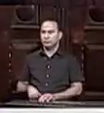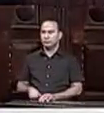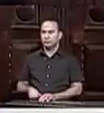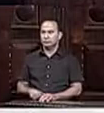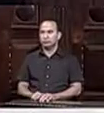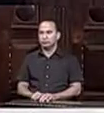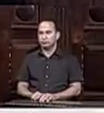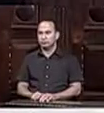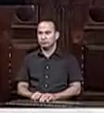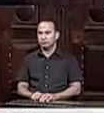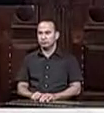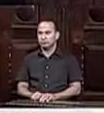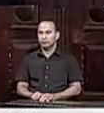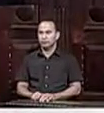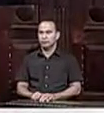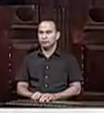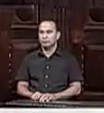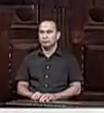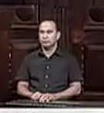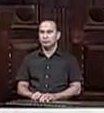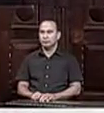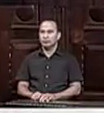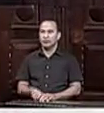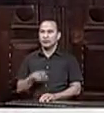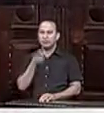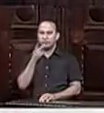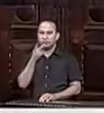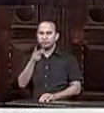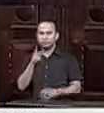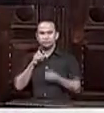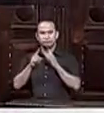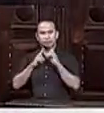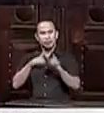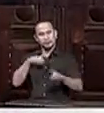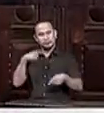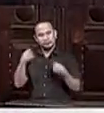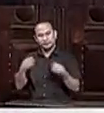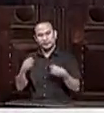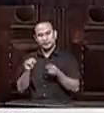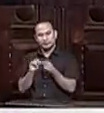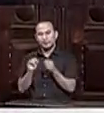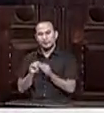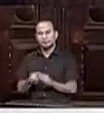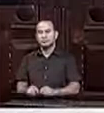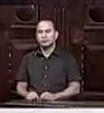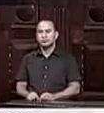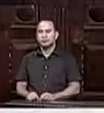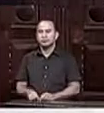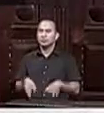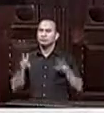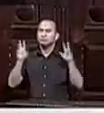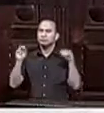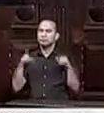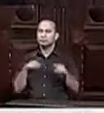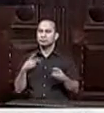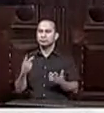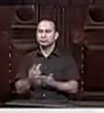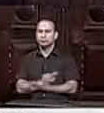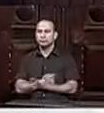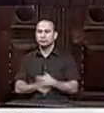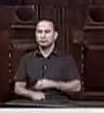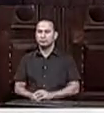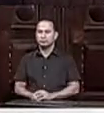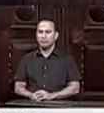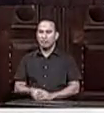desastrosos. A crítica tem que ser feita em cima dos fatos.